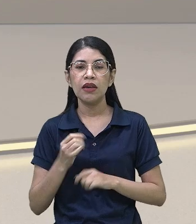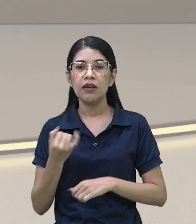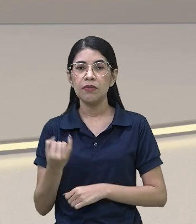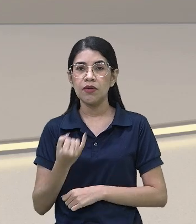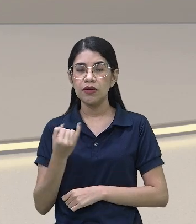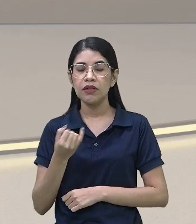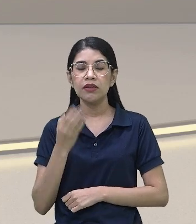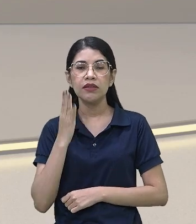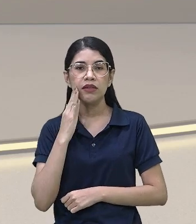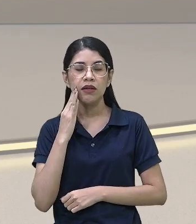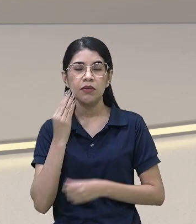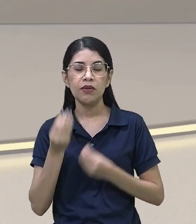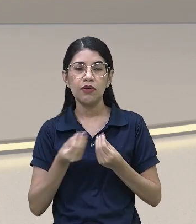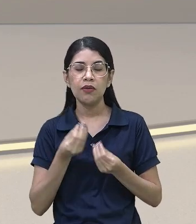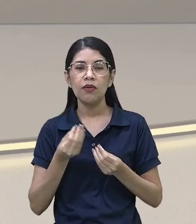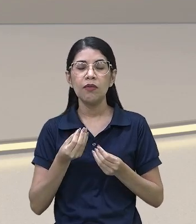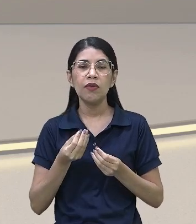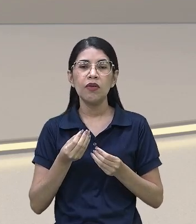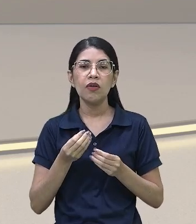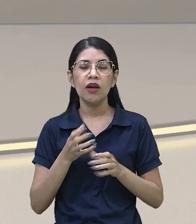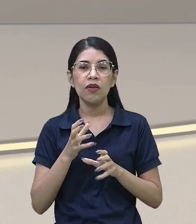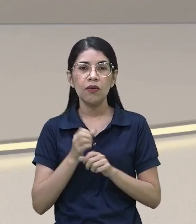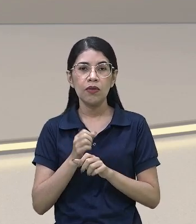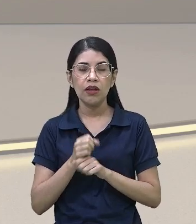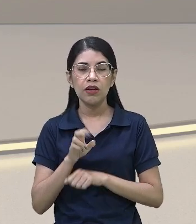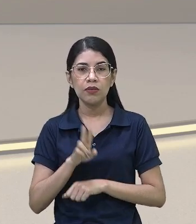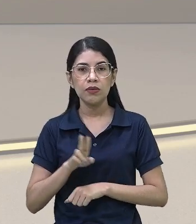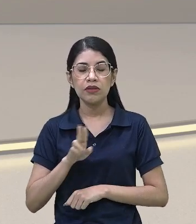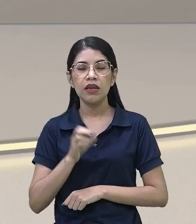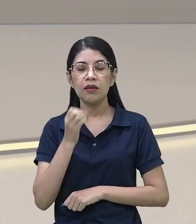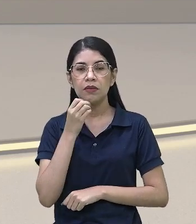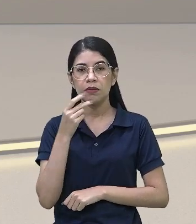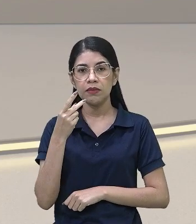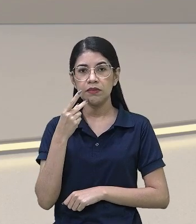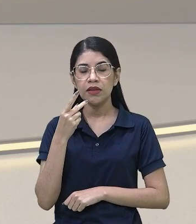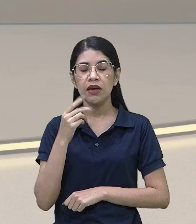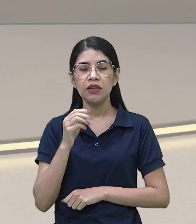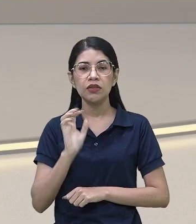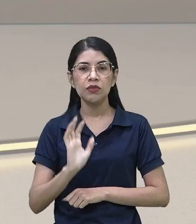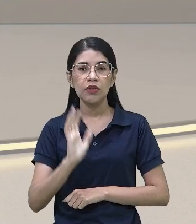de saber e de utilizar a probabilidade em